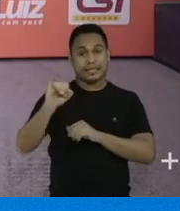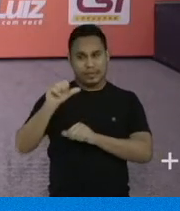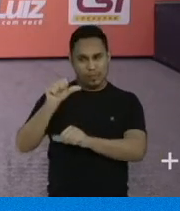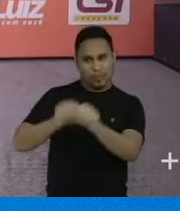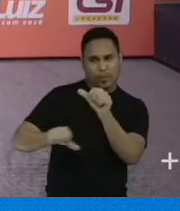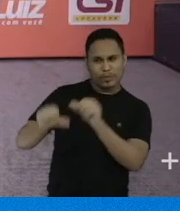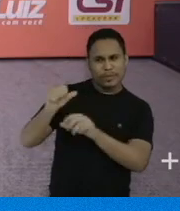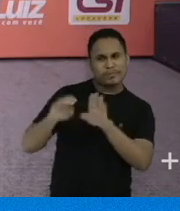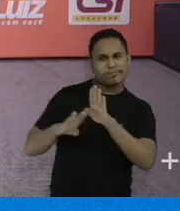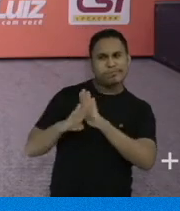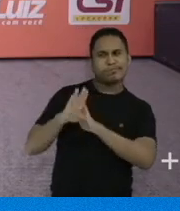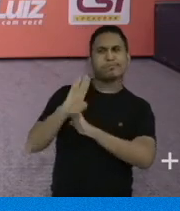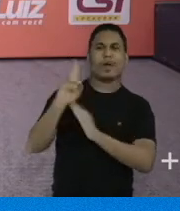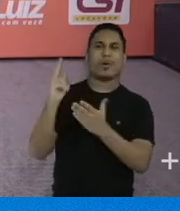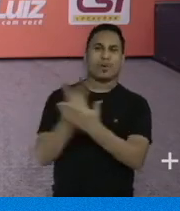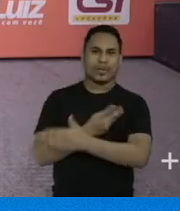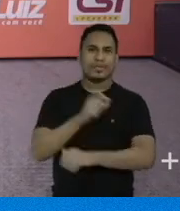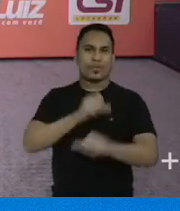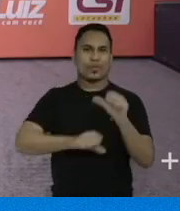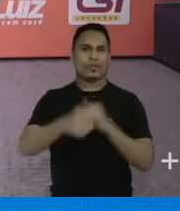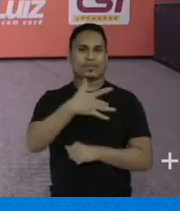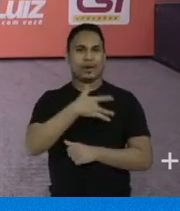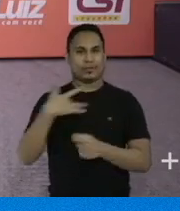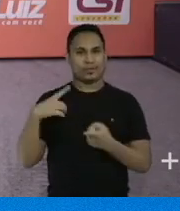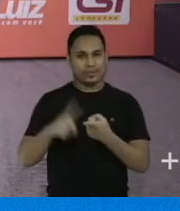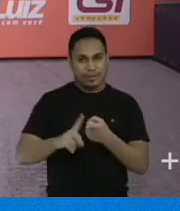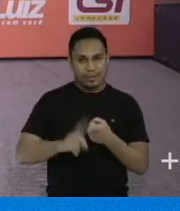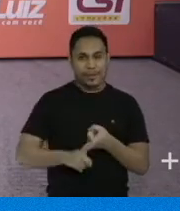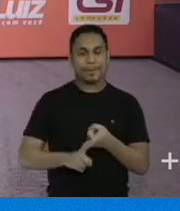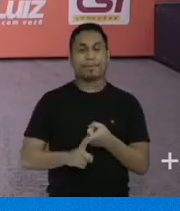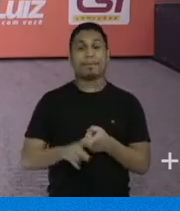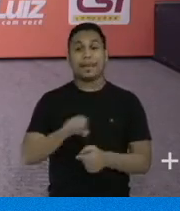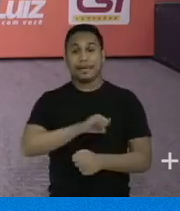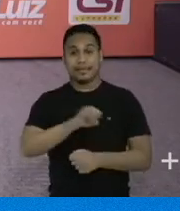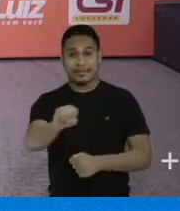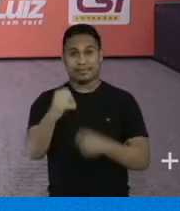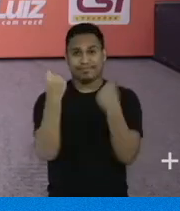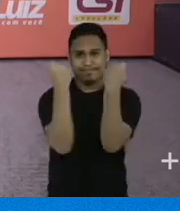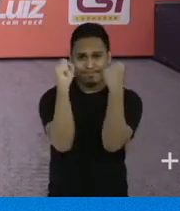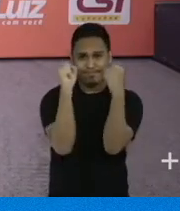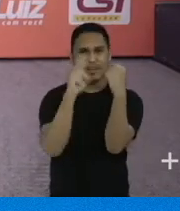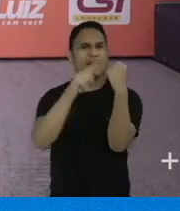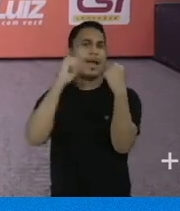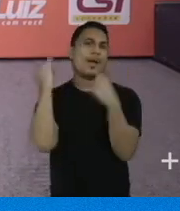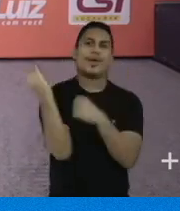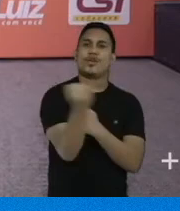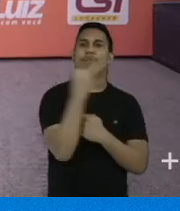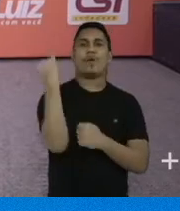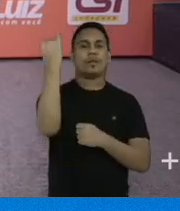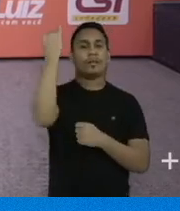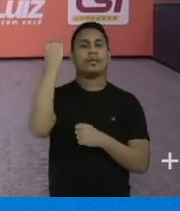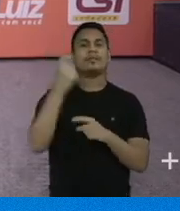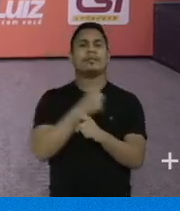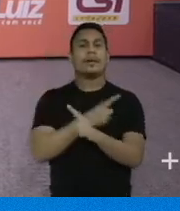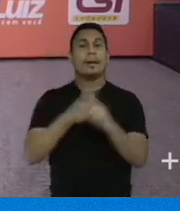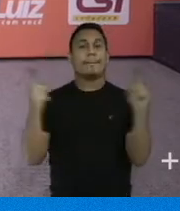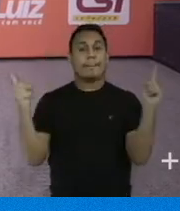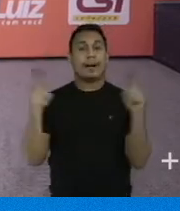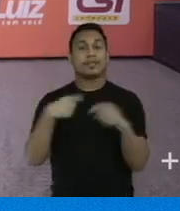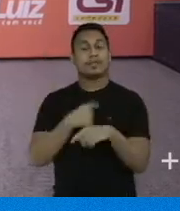ter repercussão. Então, a prática de atividade física é fundamental. E o que é preconizado?